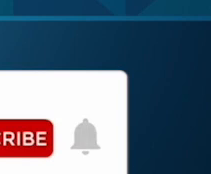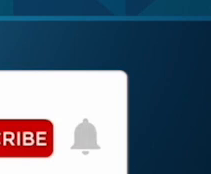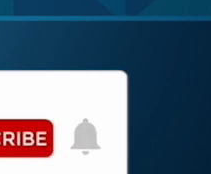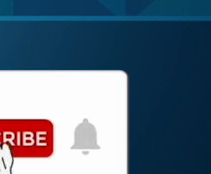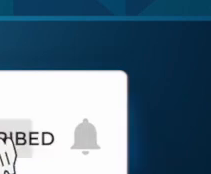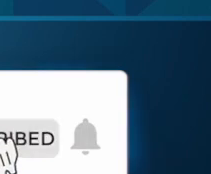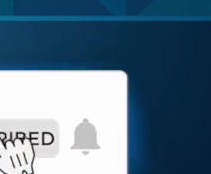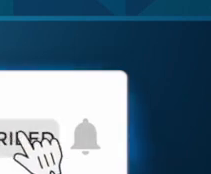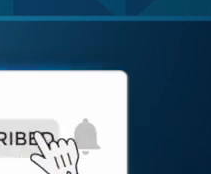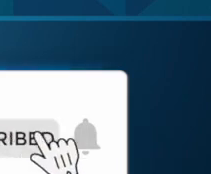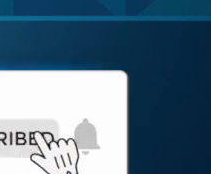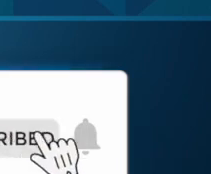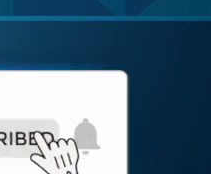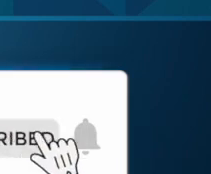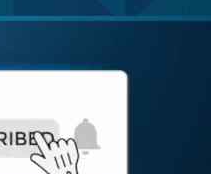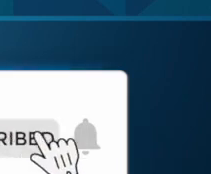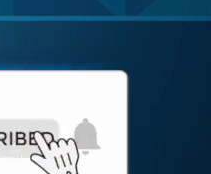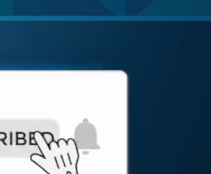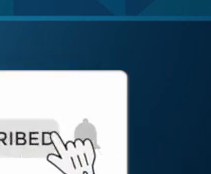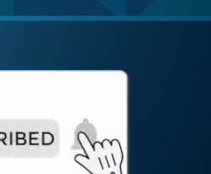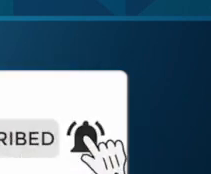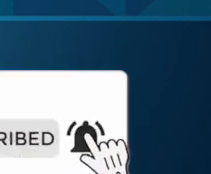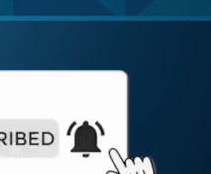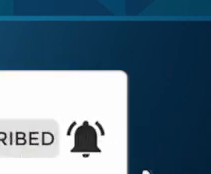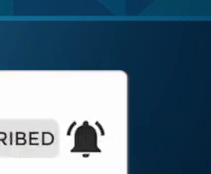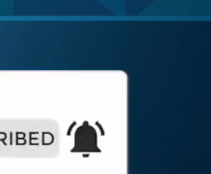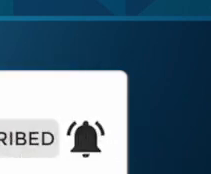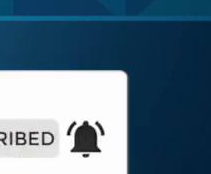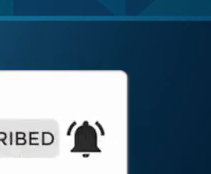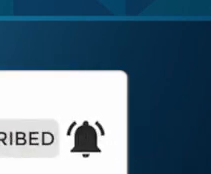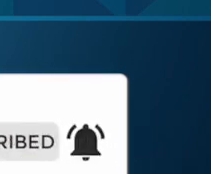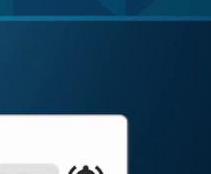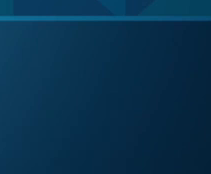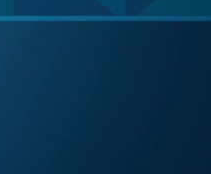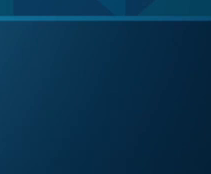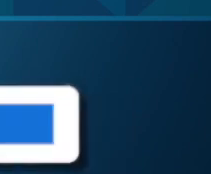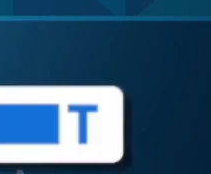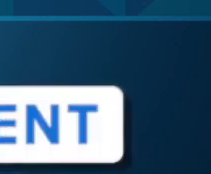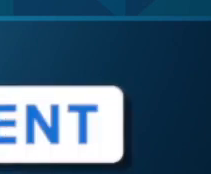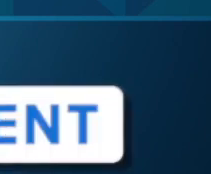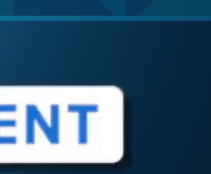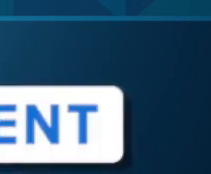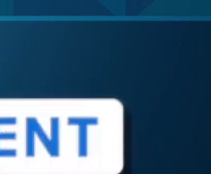haluha inscreva e ha canal RTTL, hanehang botão notificação.